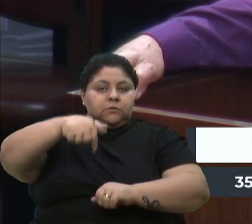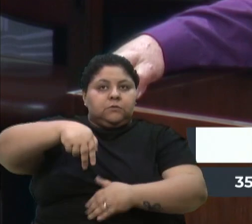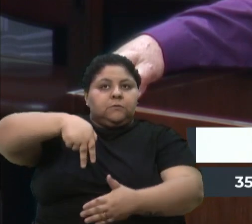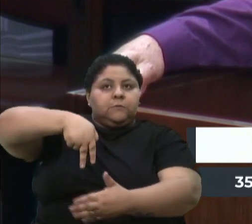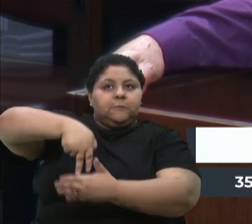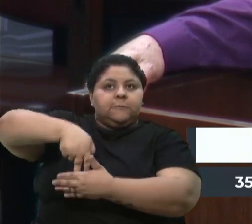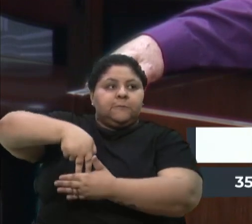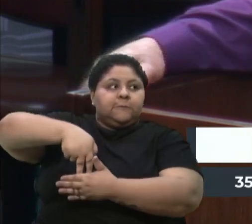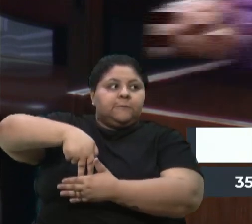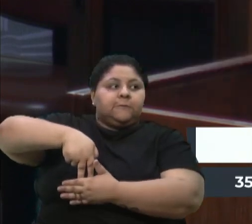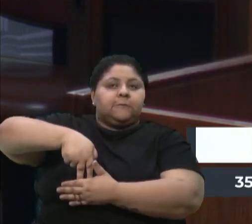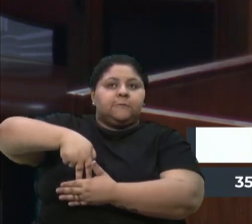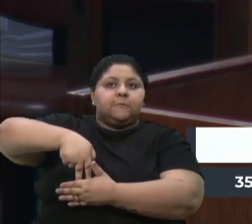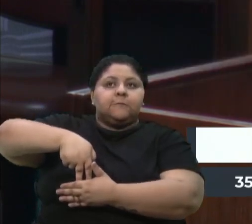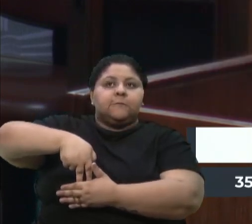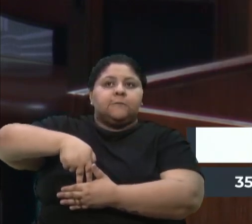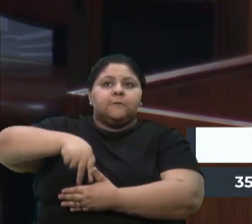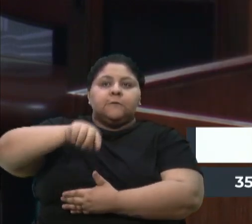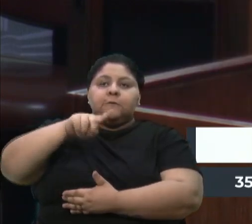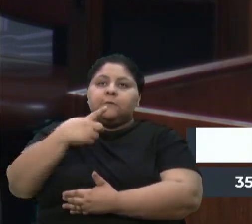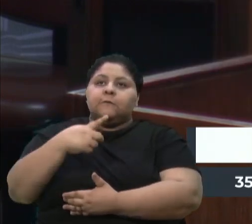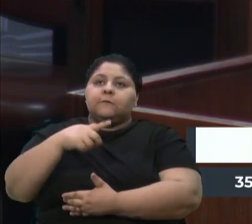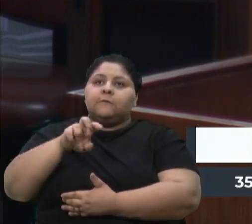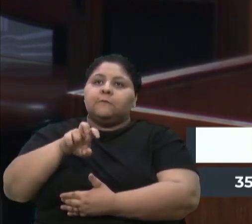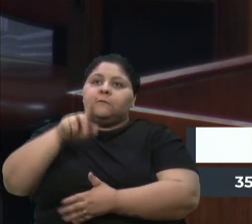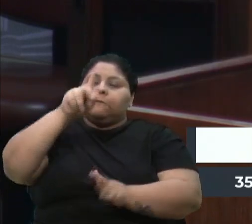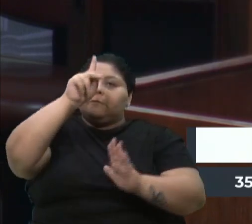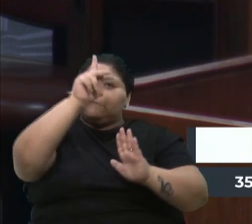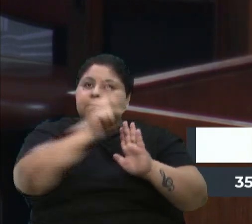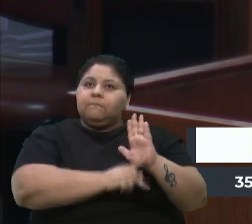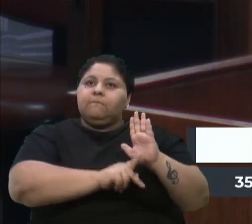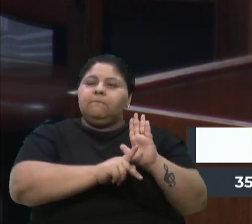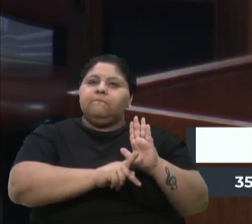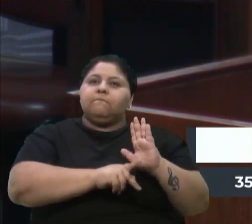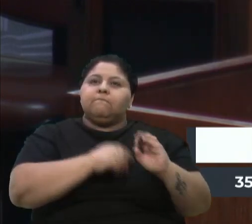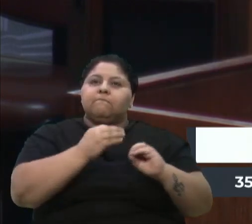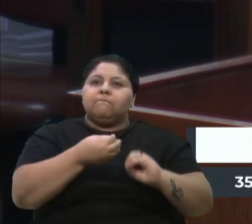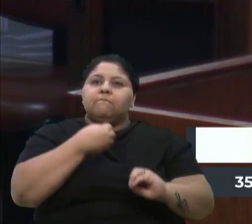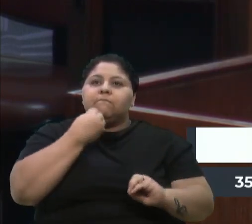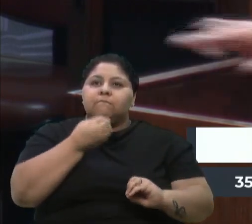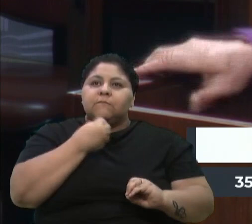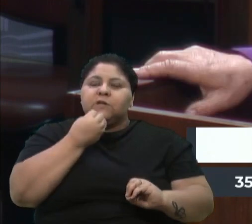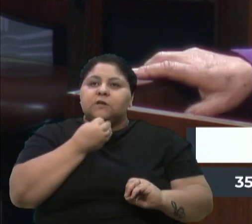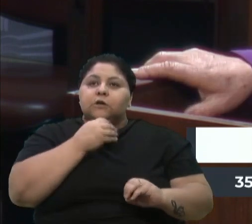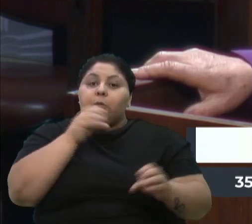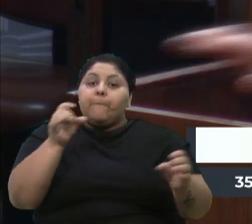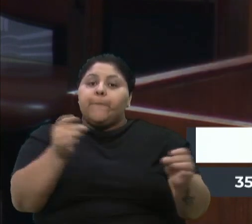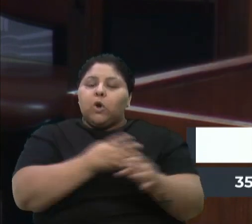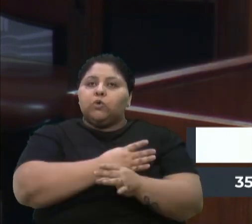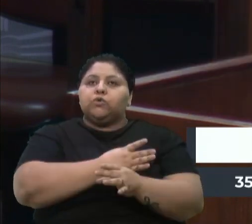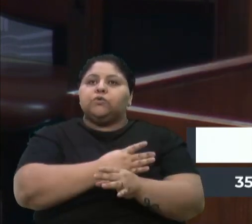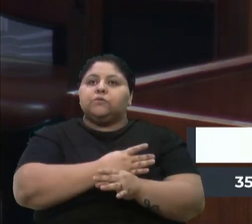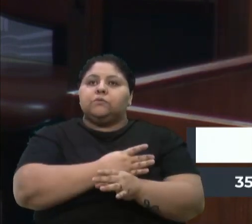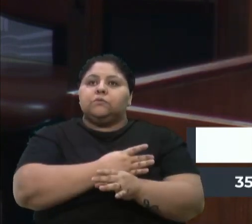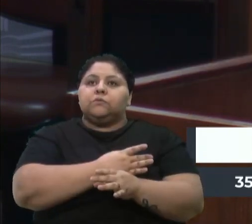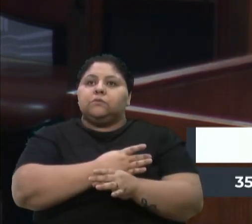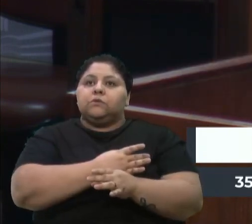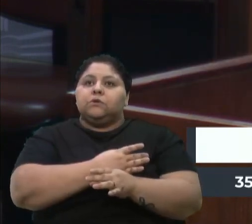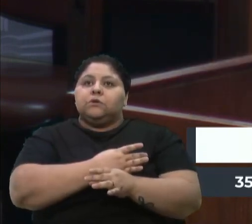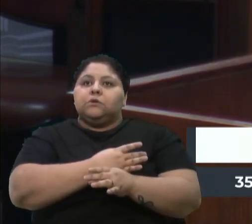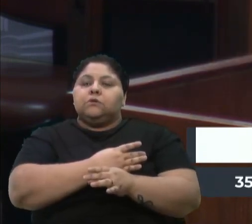manifestando. 15 dias o projeto, como se diz o colono, maduro, para vir para a